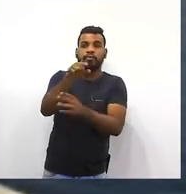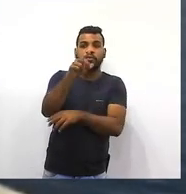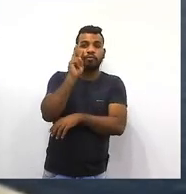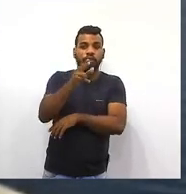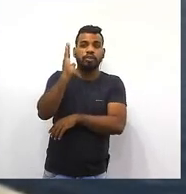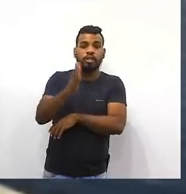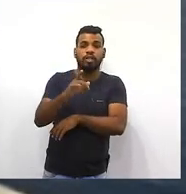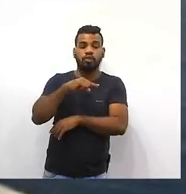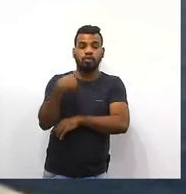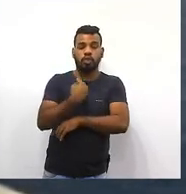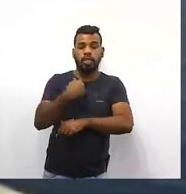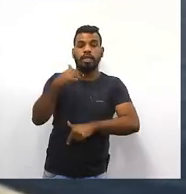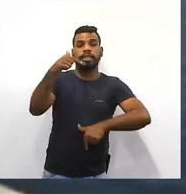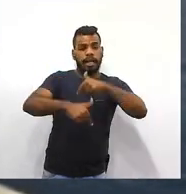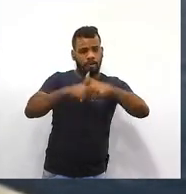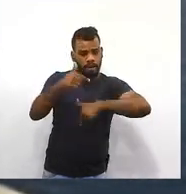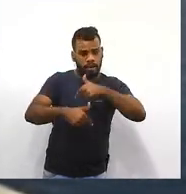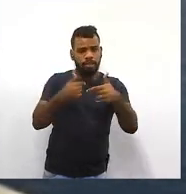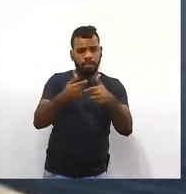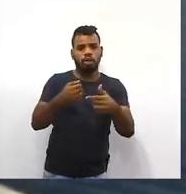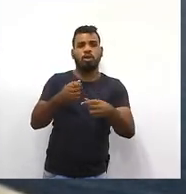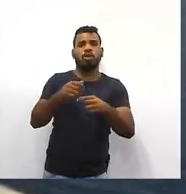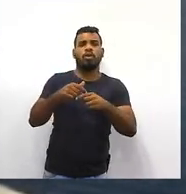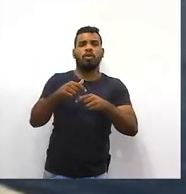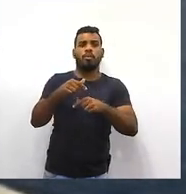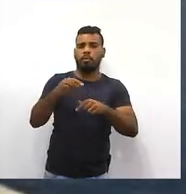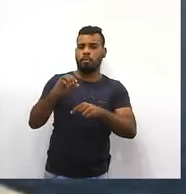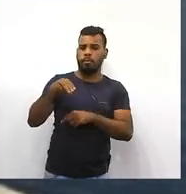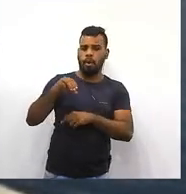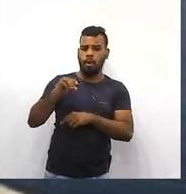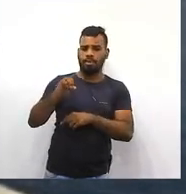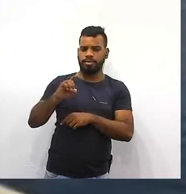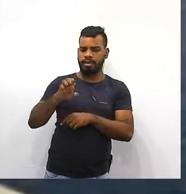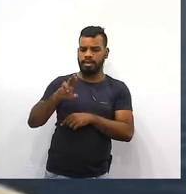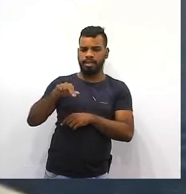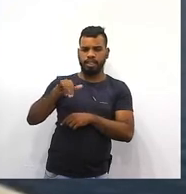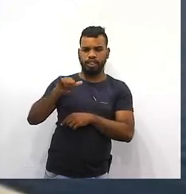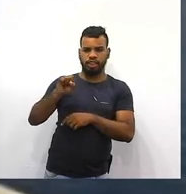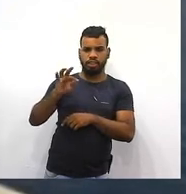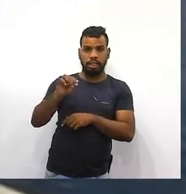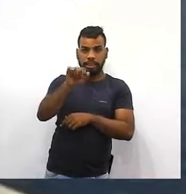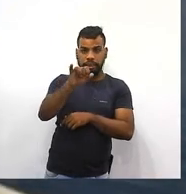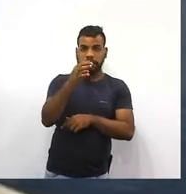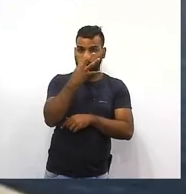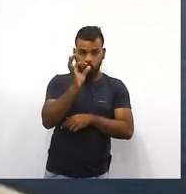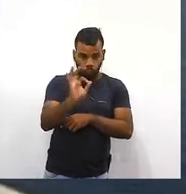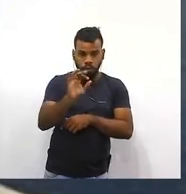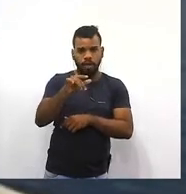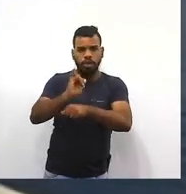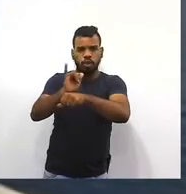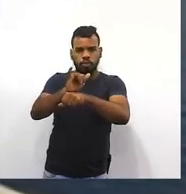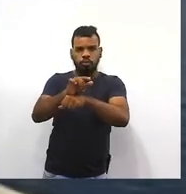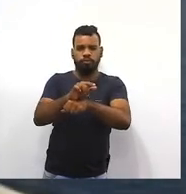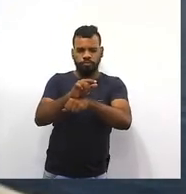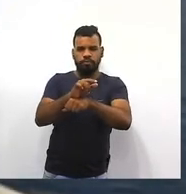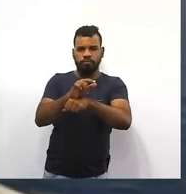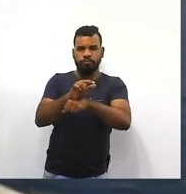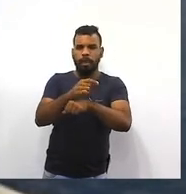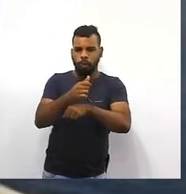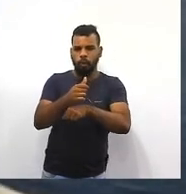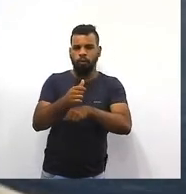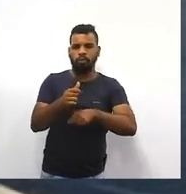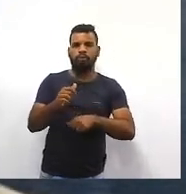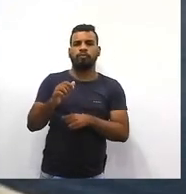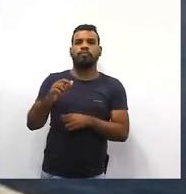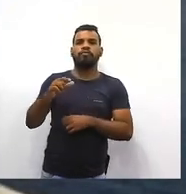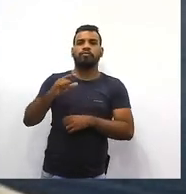nós estamos trabalhando bastante as obras modernistas. Se não assistiu, vai lá no nosso canal do YouTube, se inscreve, não